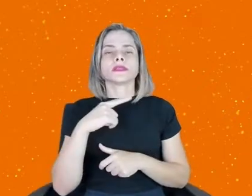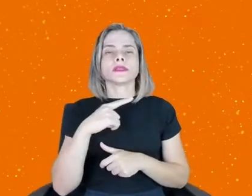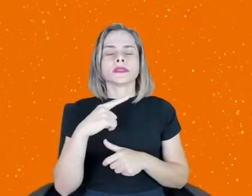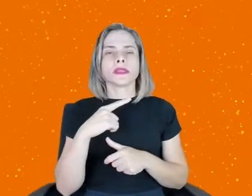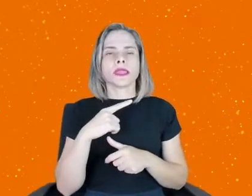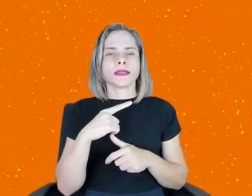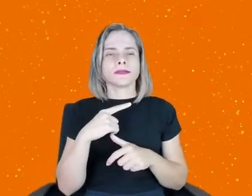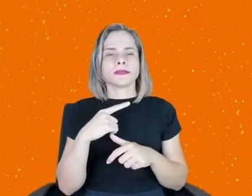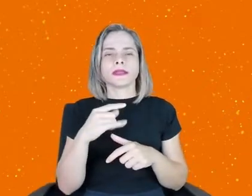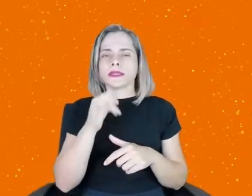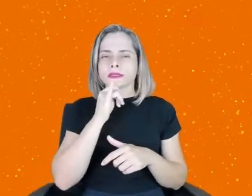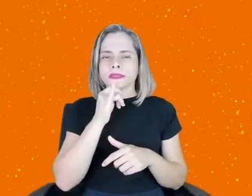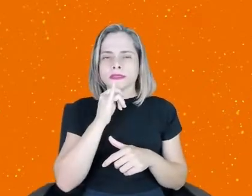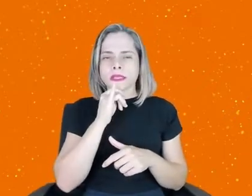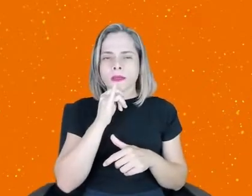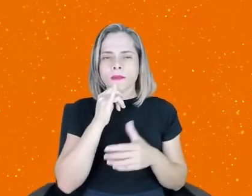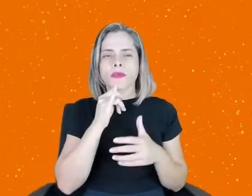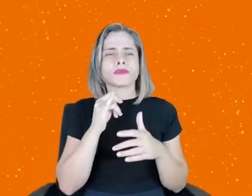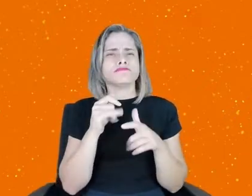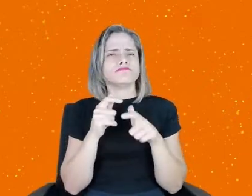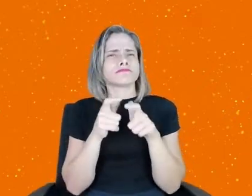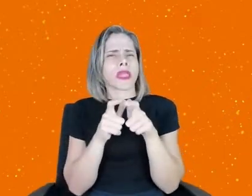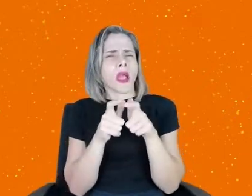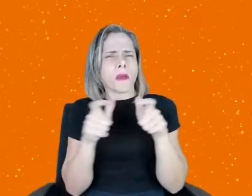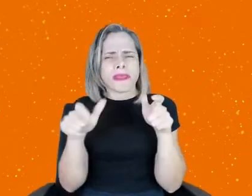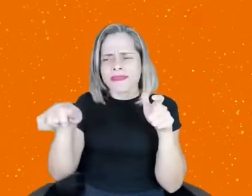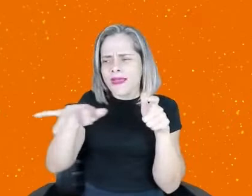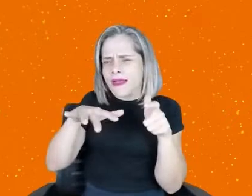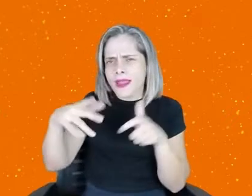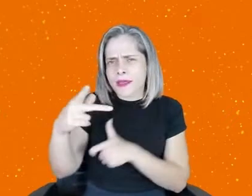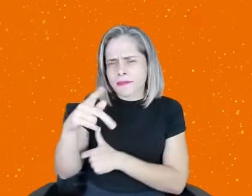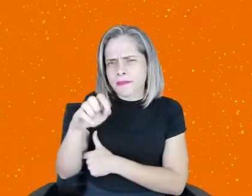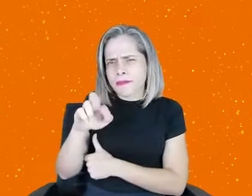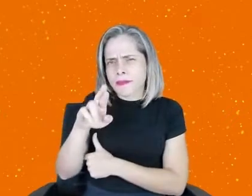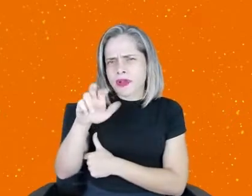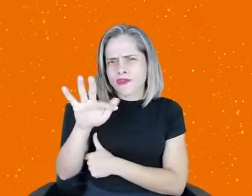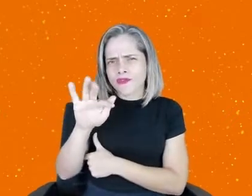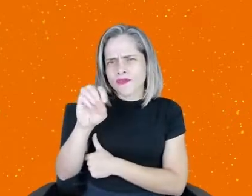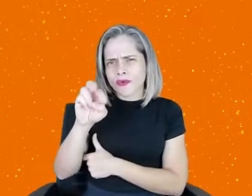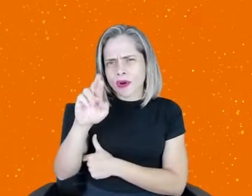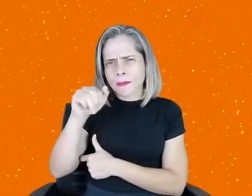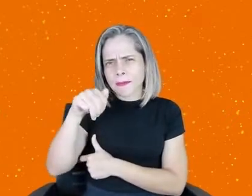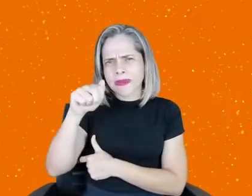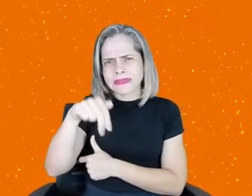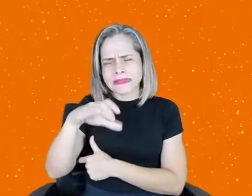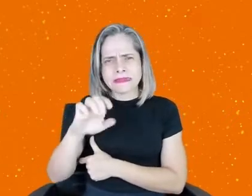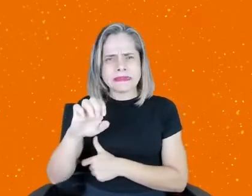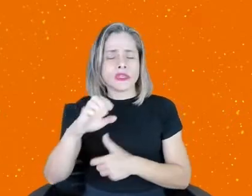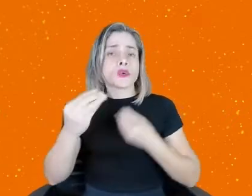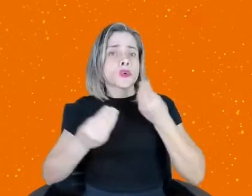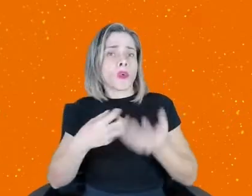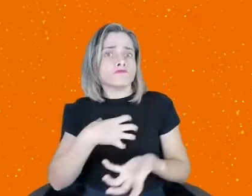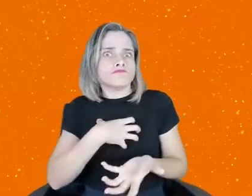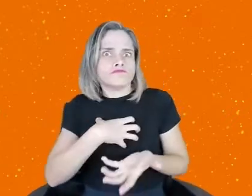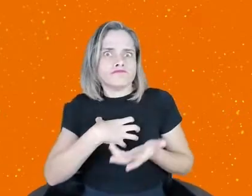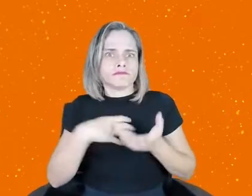hoje performance praticamente manda no mercado todo de comunicação na internet né O que é mais buscado pelos clientes e